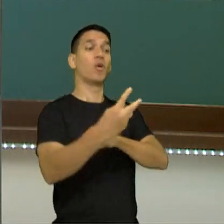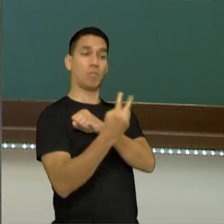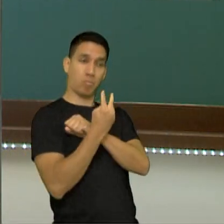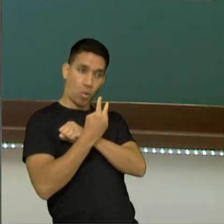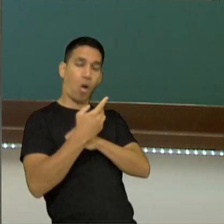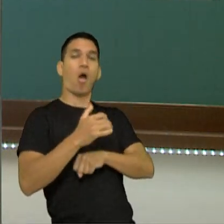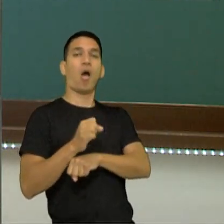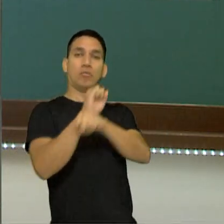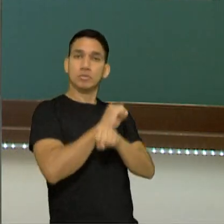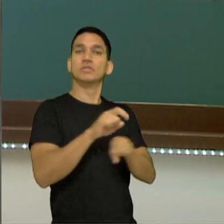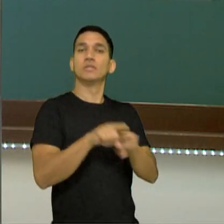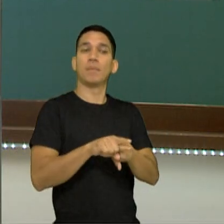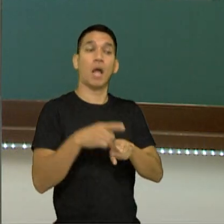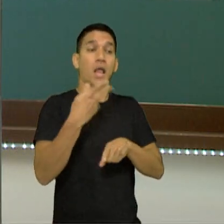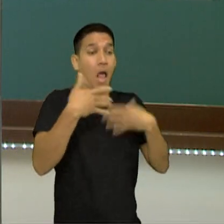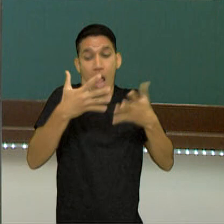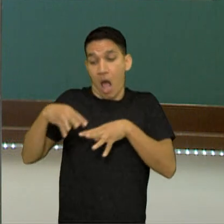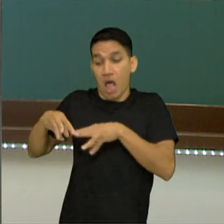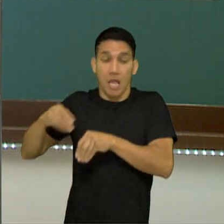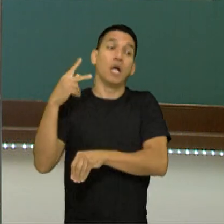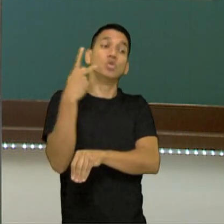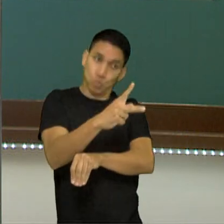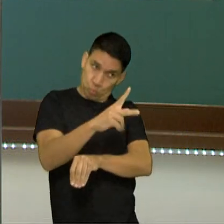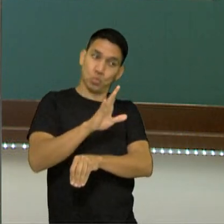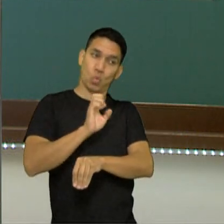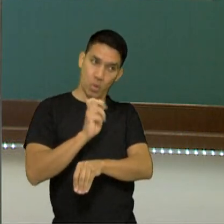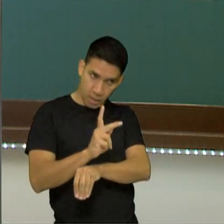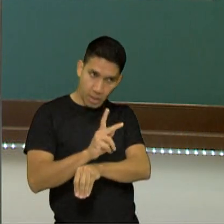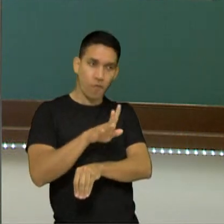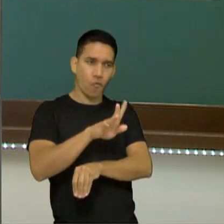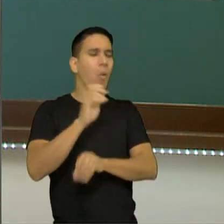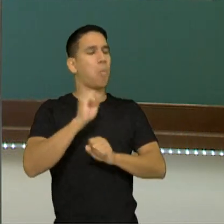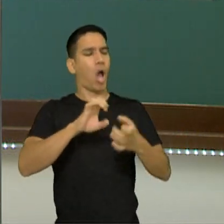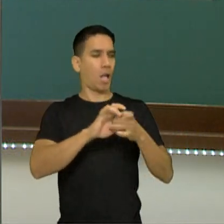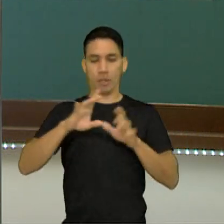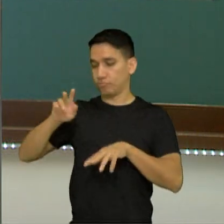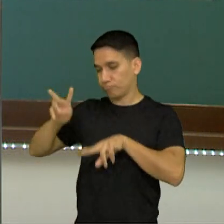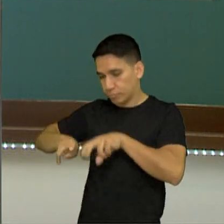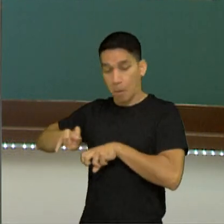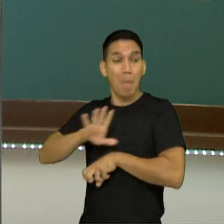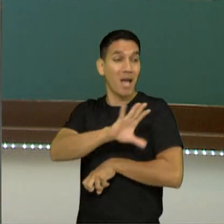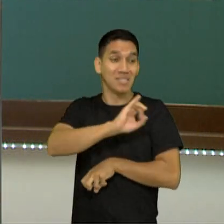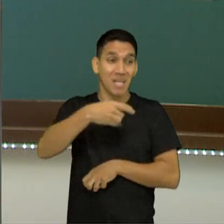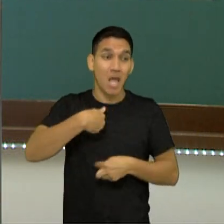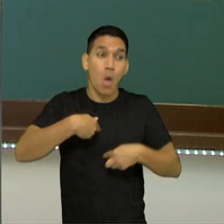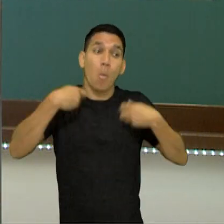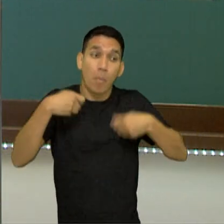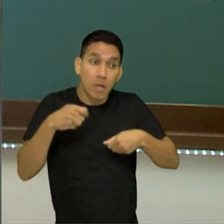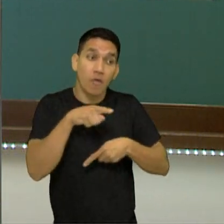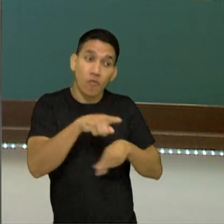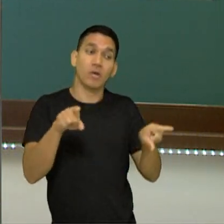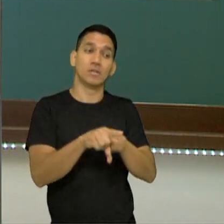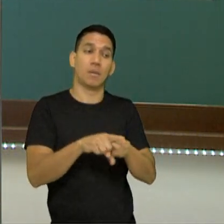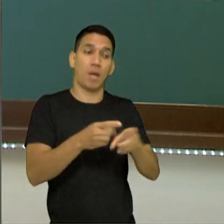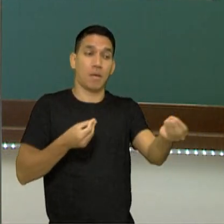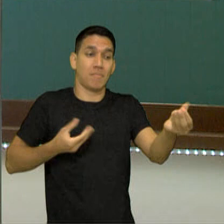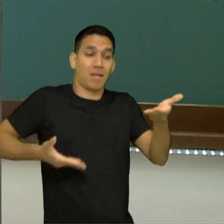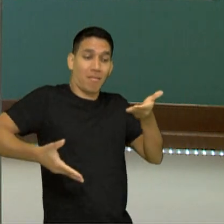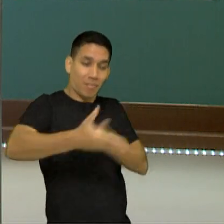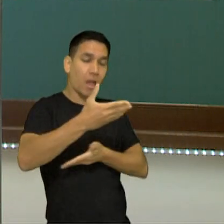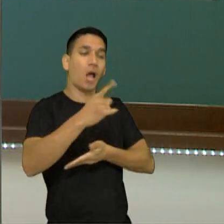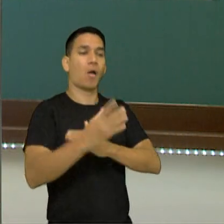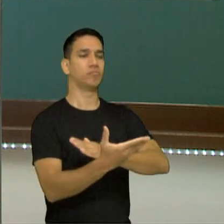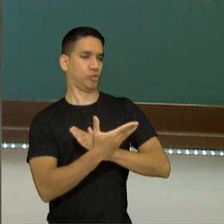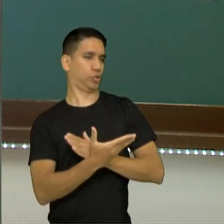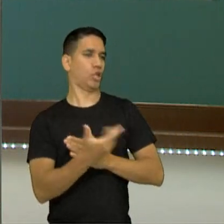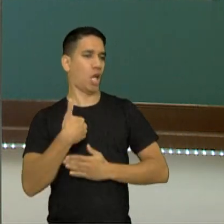também. Então a terra é sua, a terra vai ser sua. Você tem essa terra, mas se eu precisar, você também me doa soldados, você me